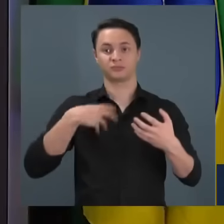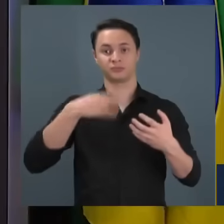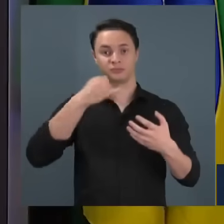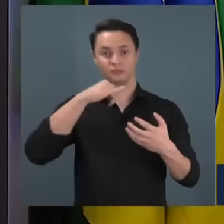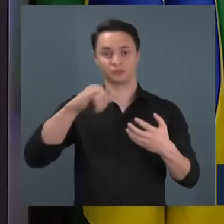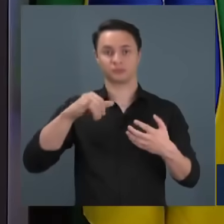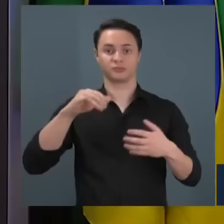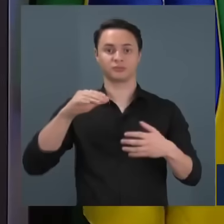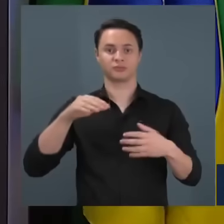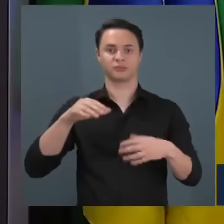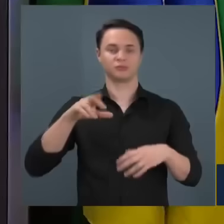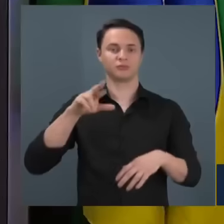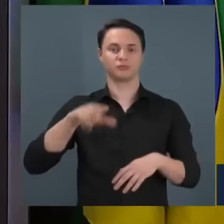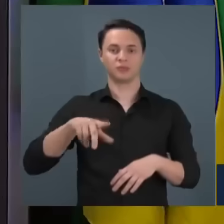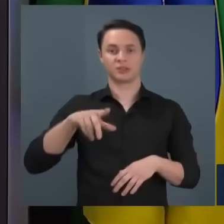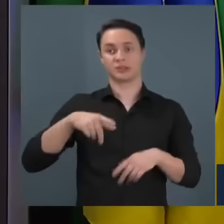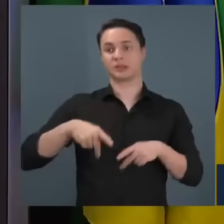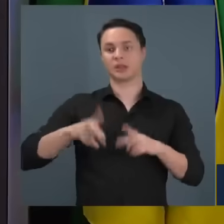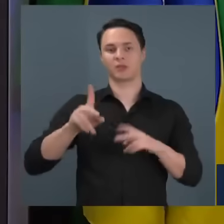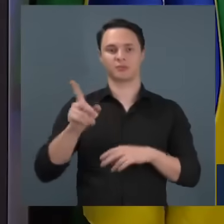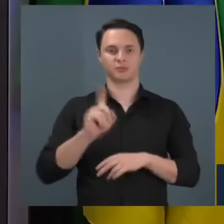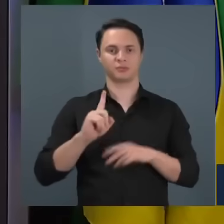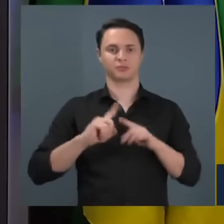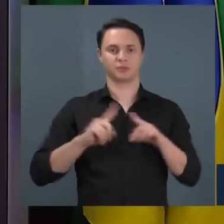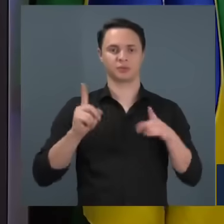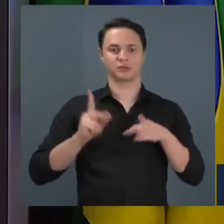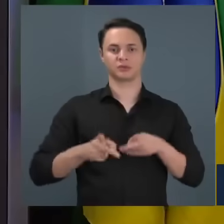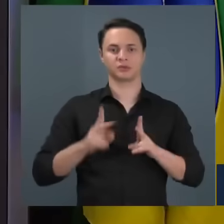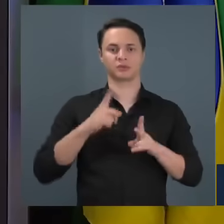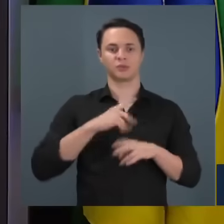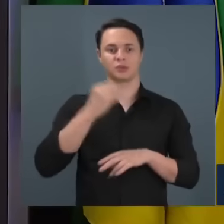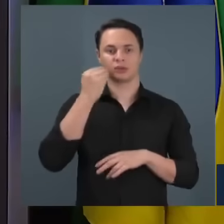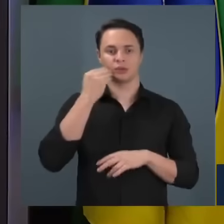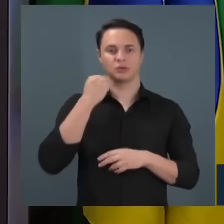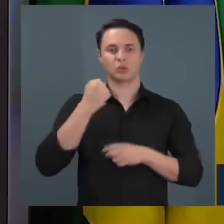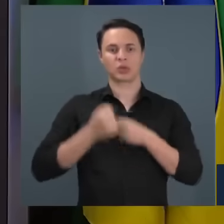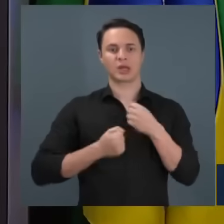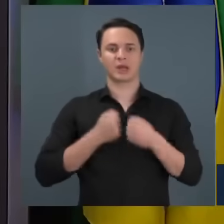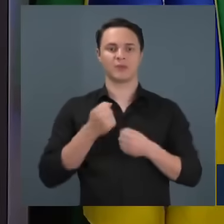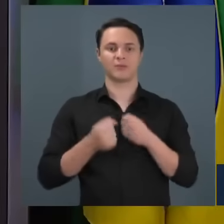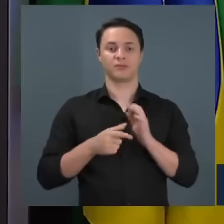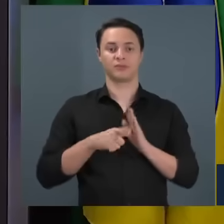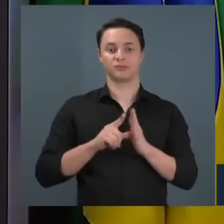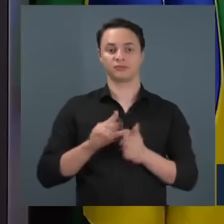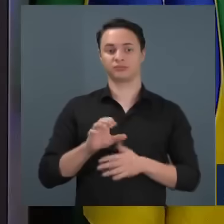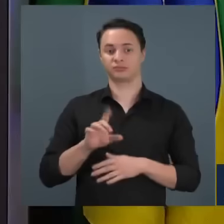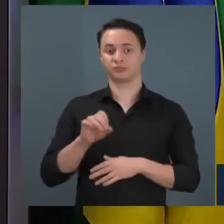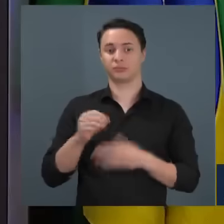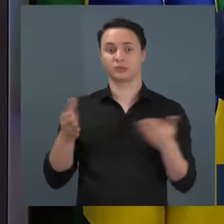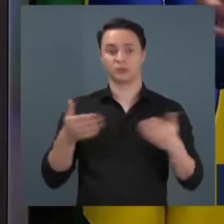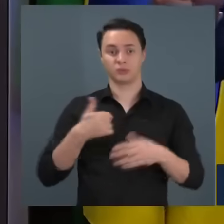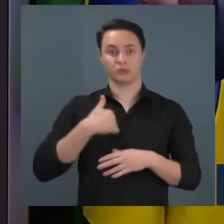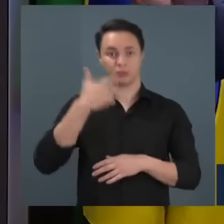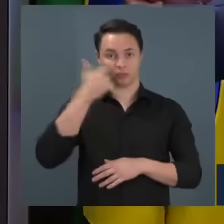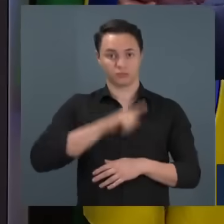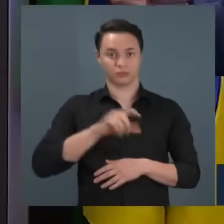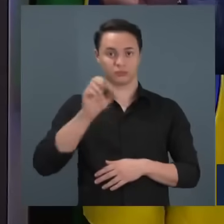é todo dia, mas sempre que dá eu procuro fazer uma caminhada cedo. Hoje eu consegui. E